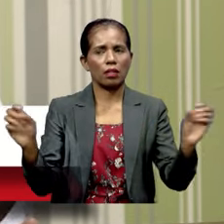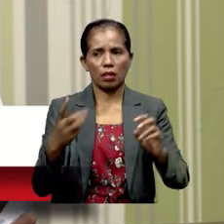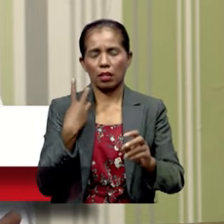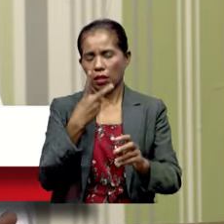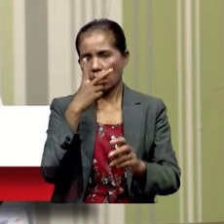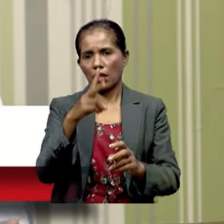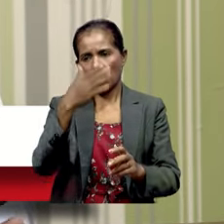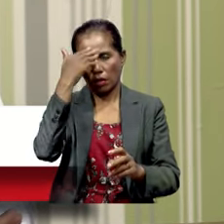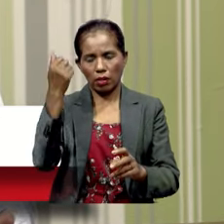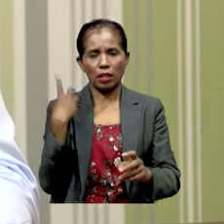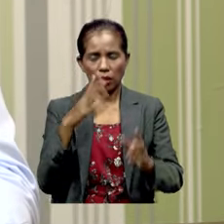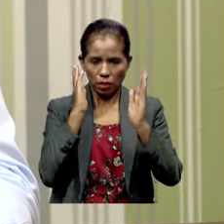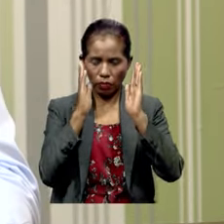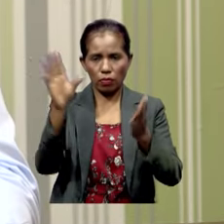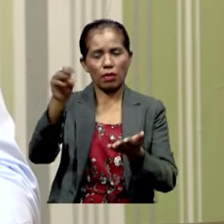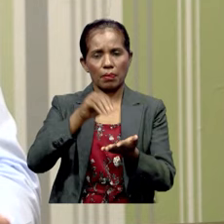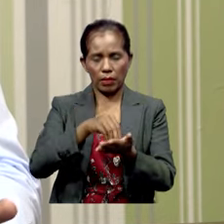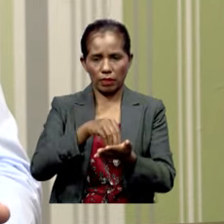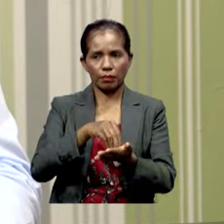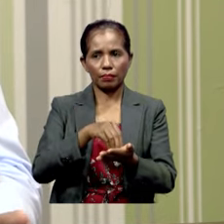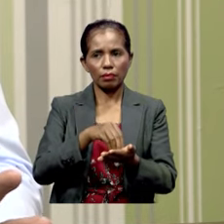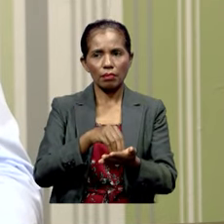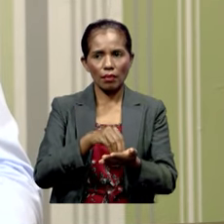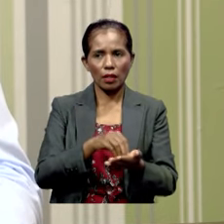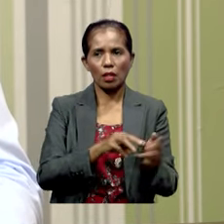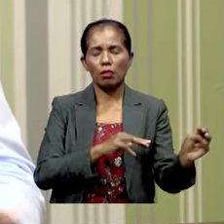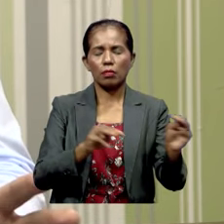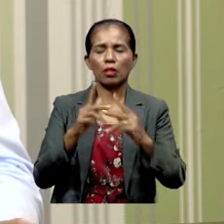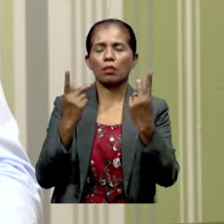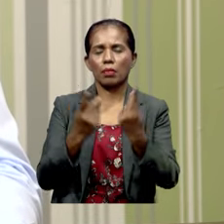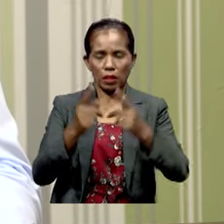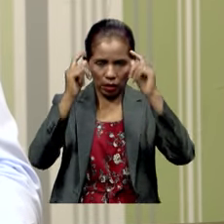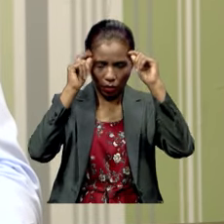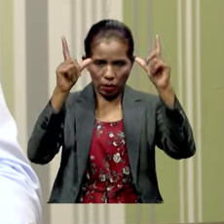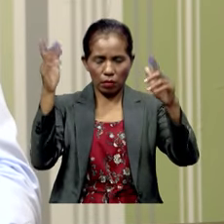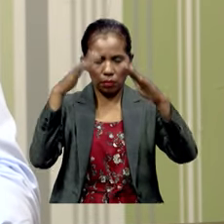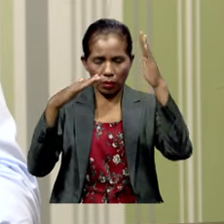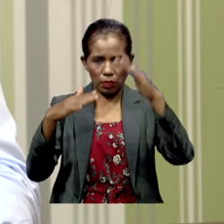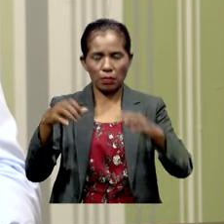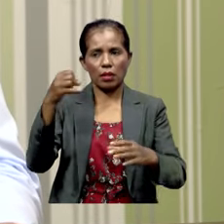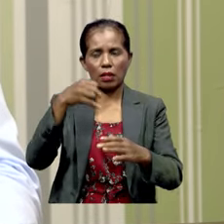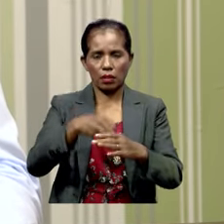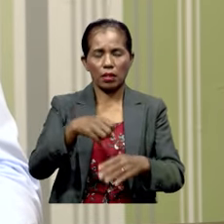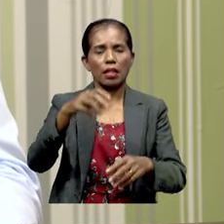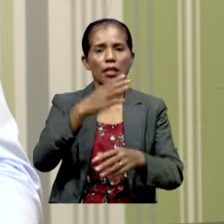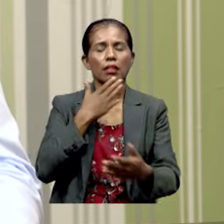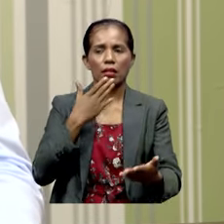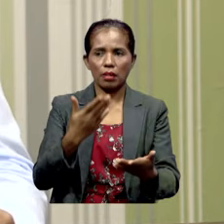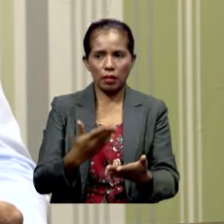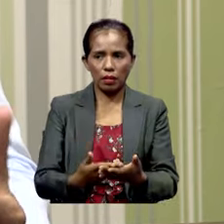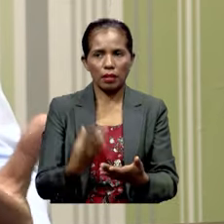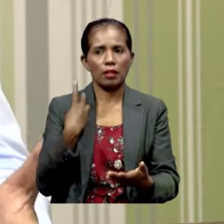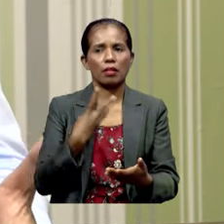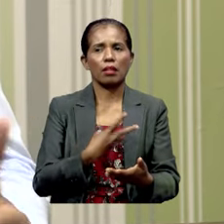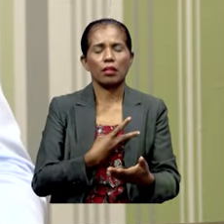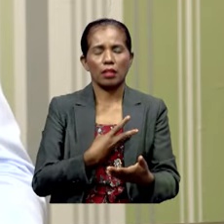lua. Tá agora tá trai investimento. Tem muito bem que tá com mundo acompanha Timor. Nem problema internos, estabilidade dia. Não mos tem